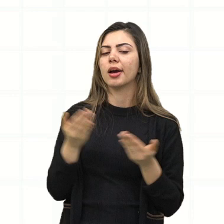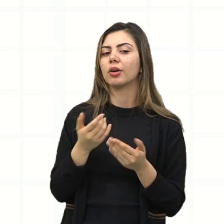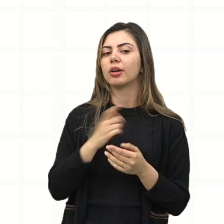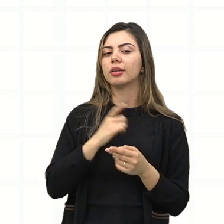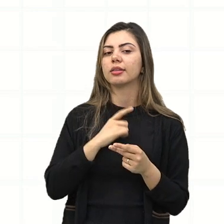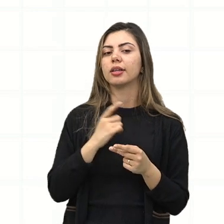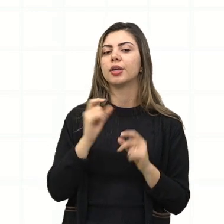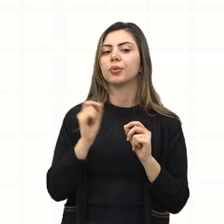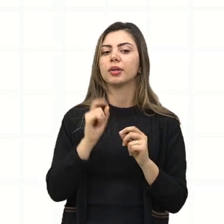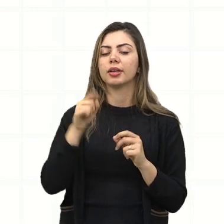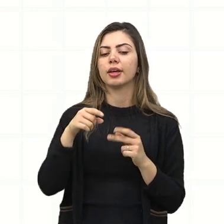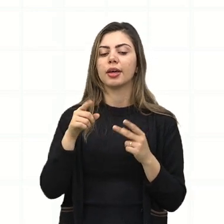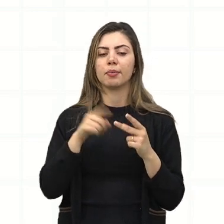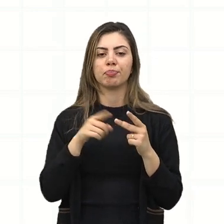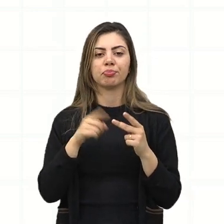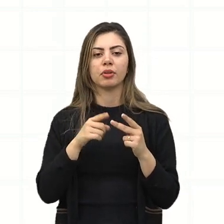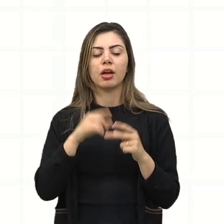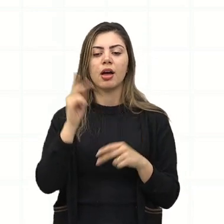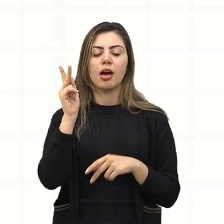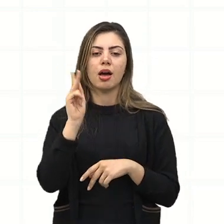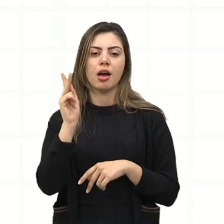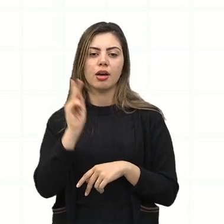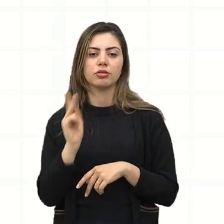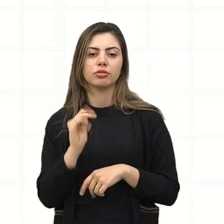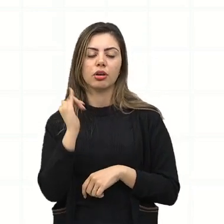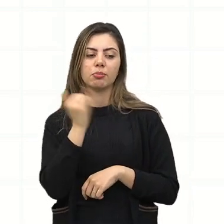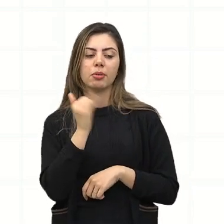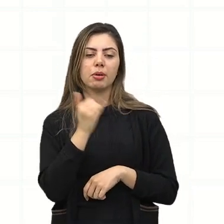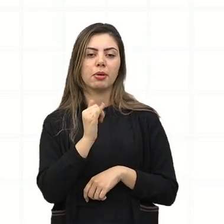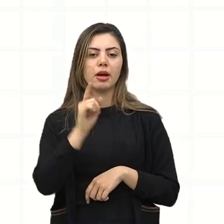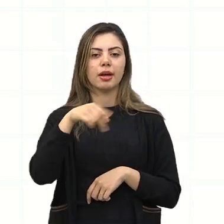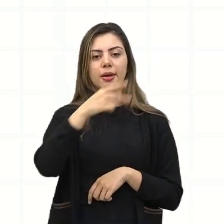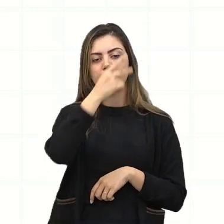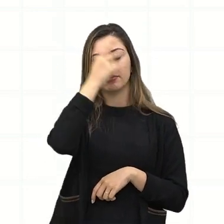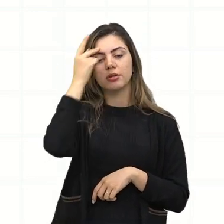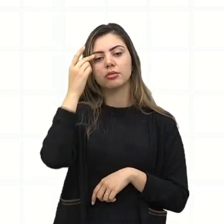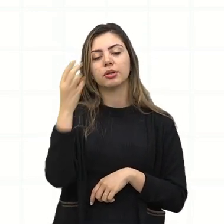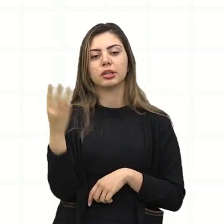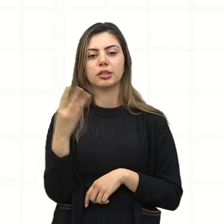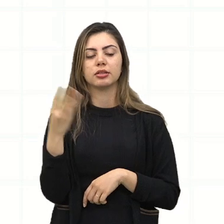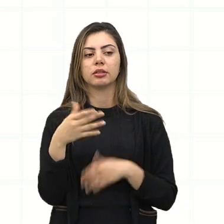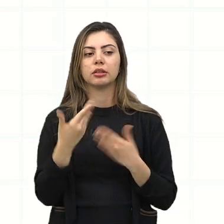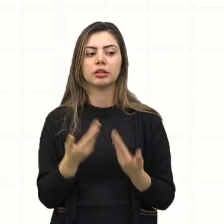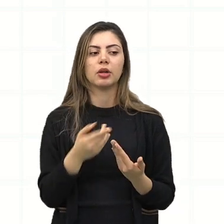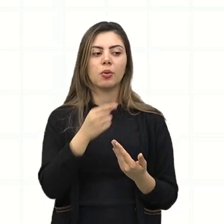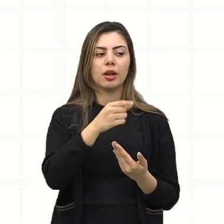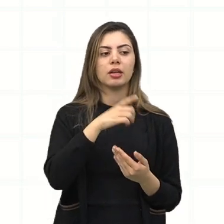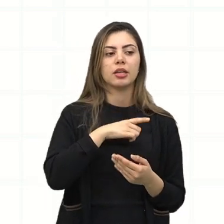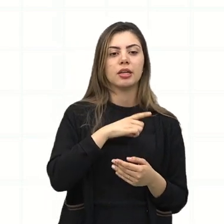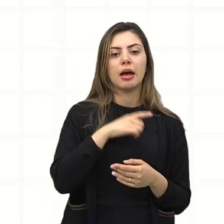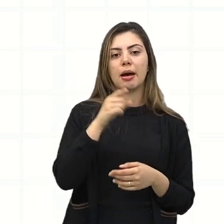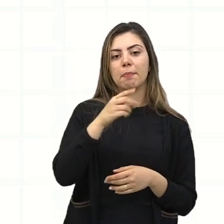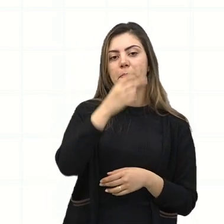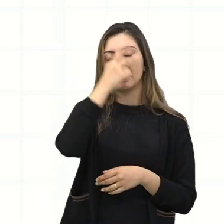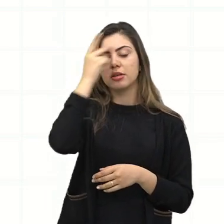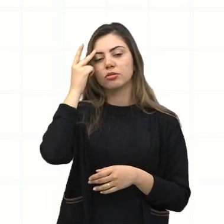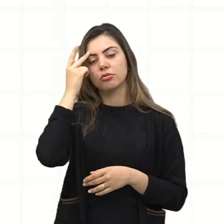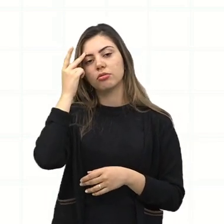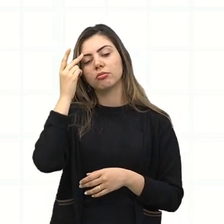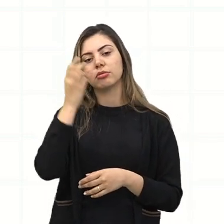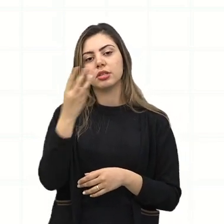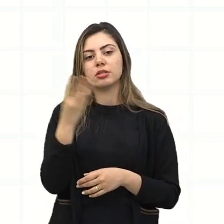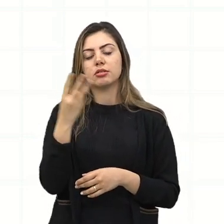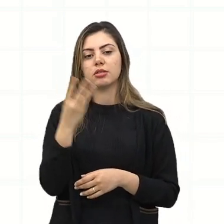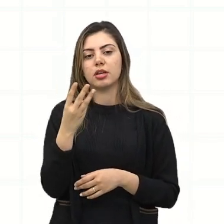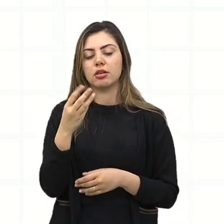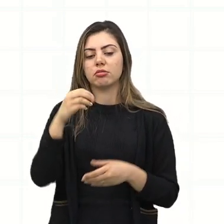em terceira pessoa. O narrador não participa ativamente dos acontecimentos, né? Ele vai contar a